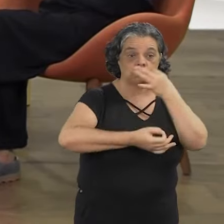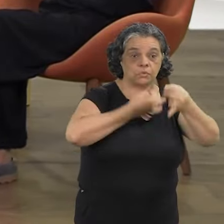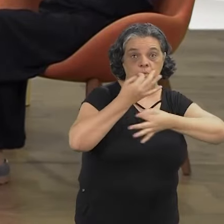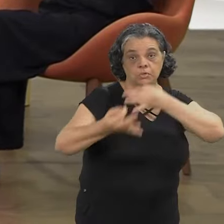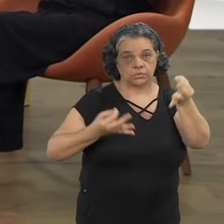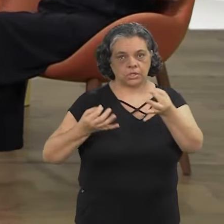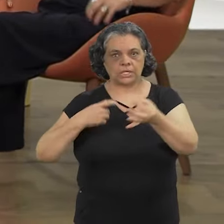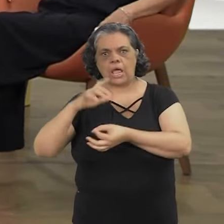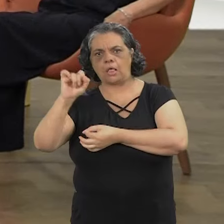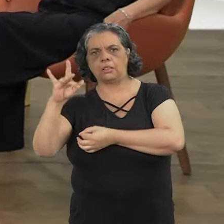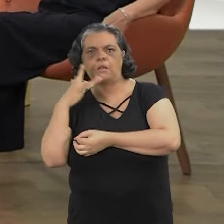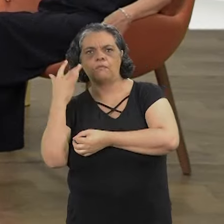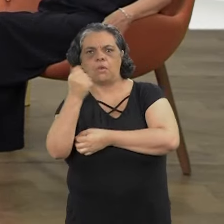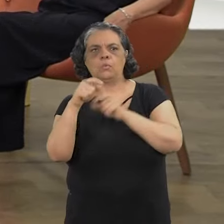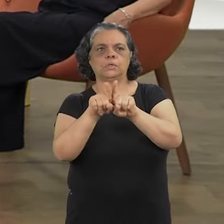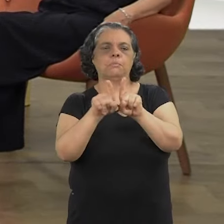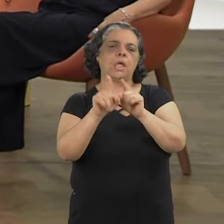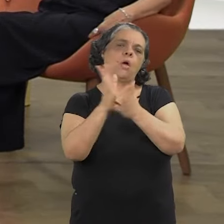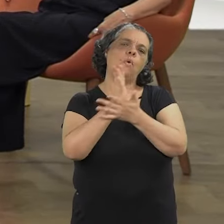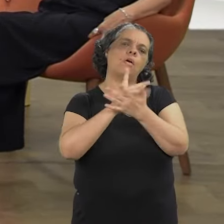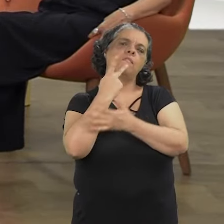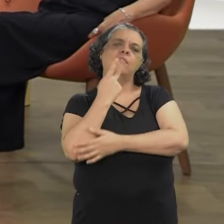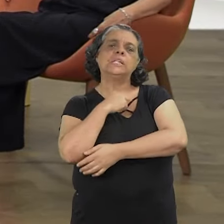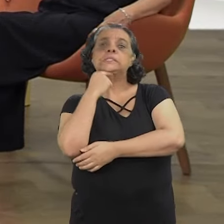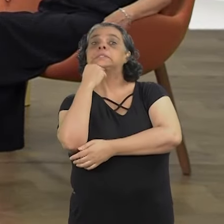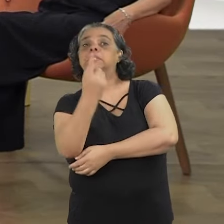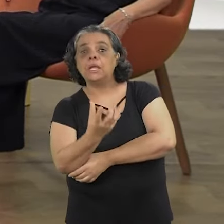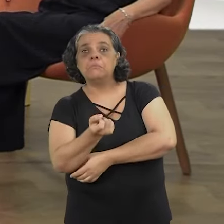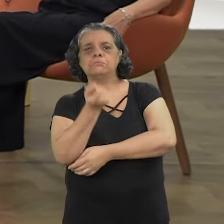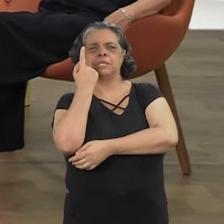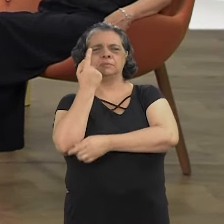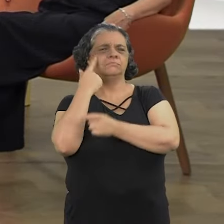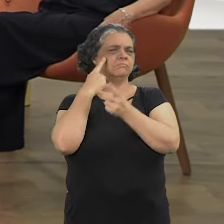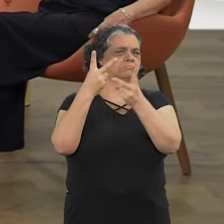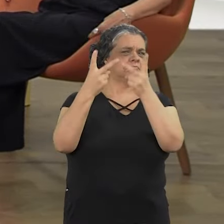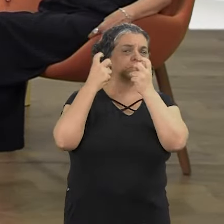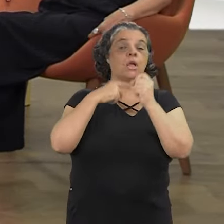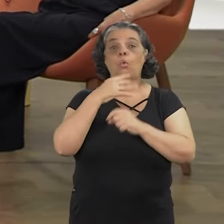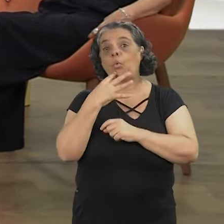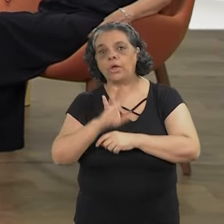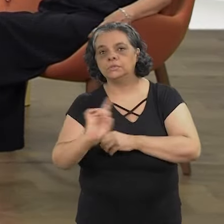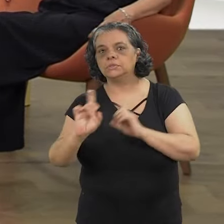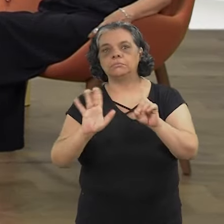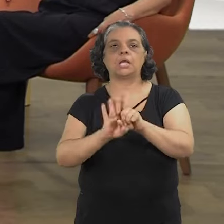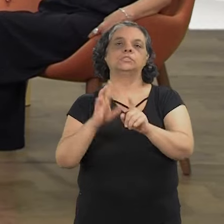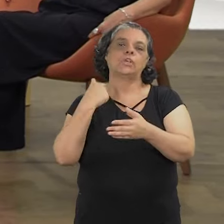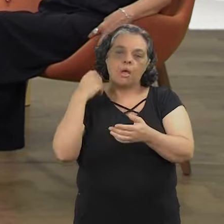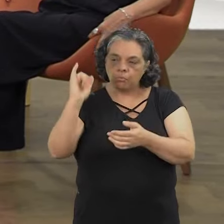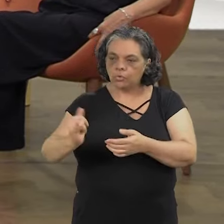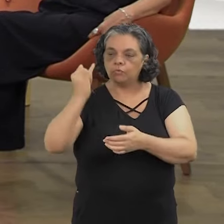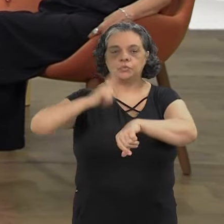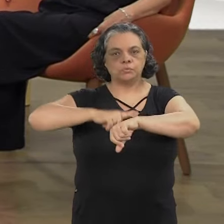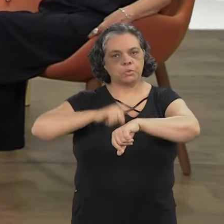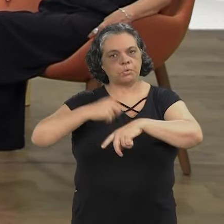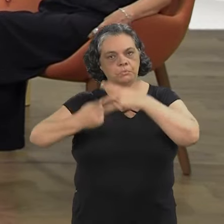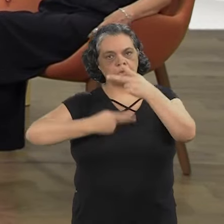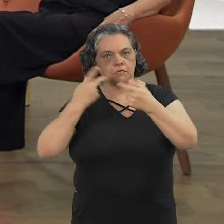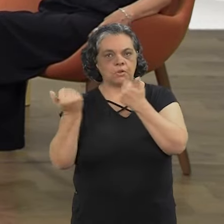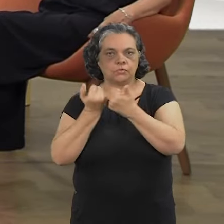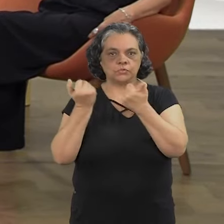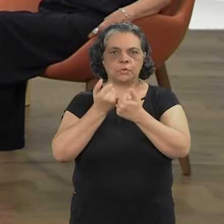possibilidades que Andreia falou e tem muitos que passam despercebido né que a gente não conhece e aí a gente já aproveita esse momento também para